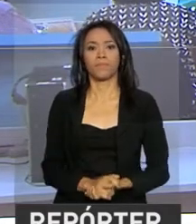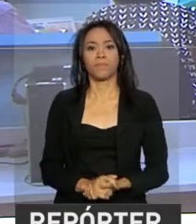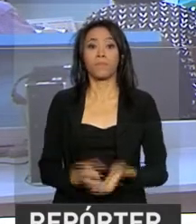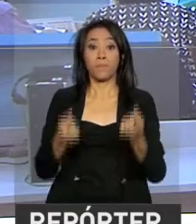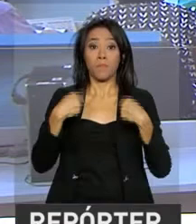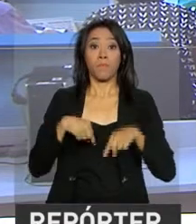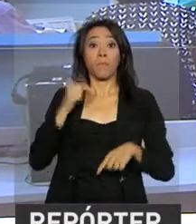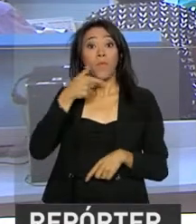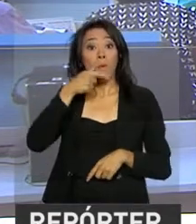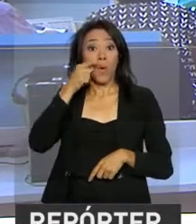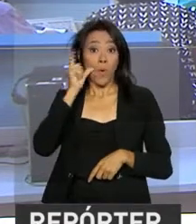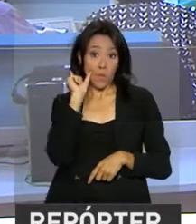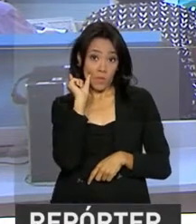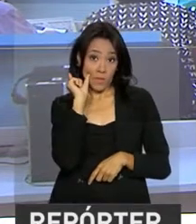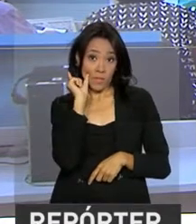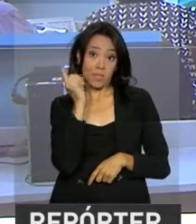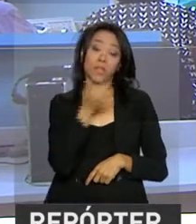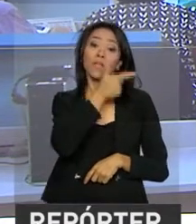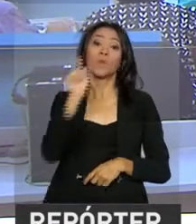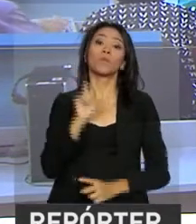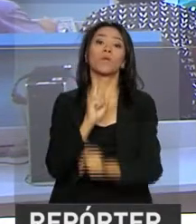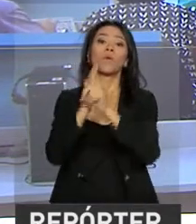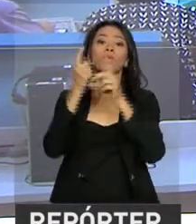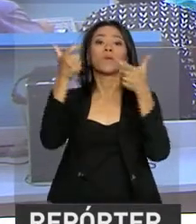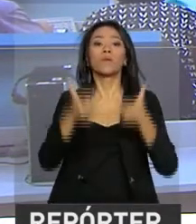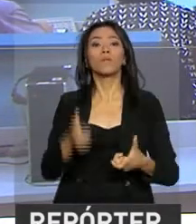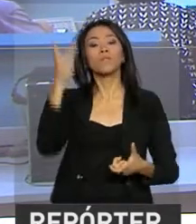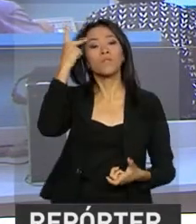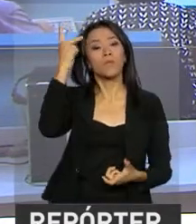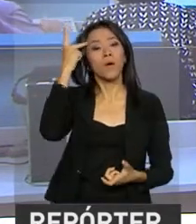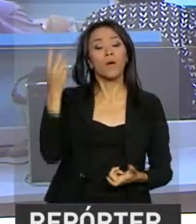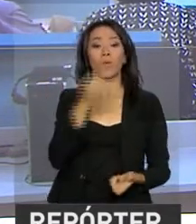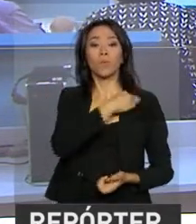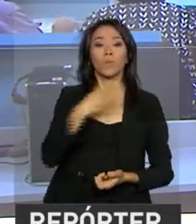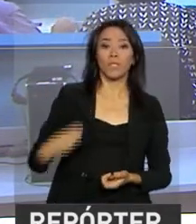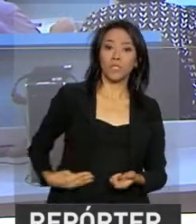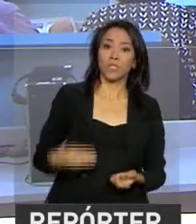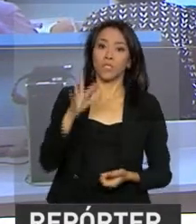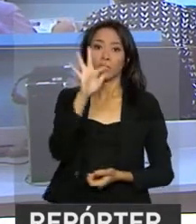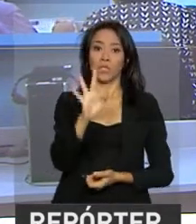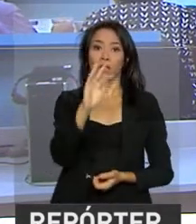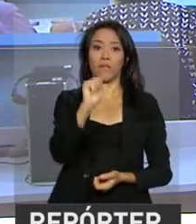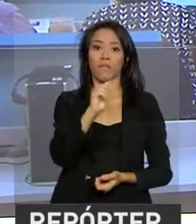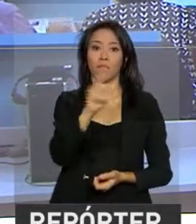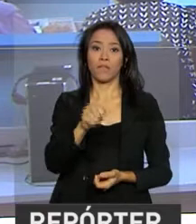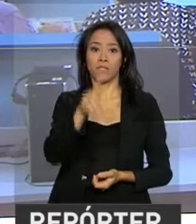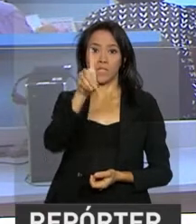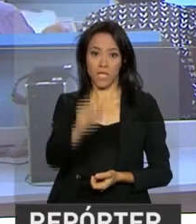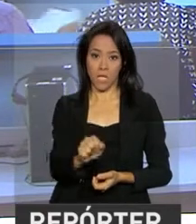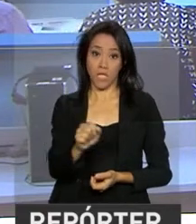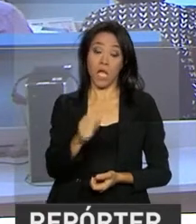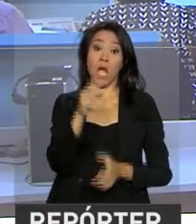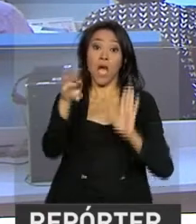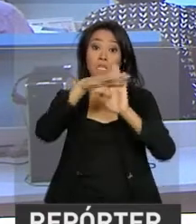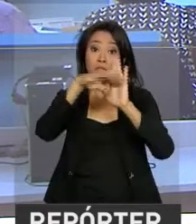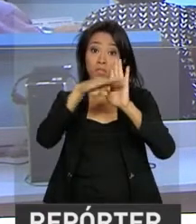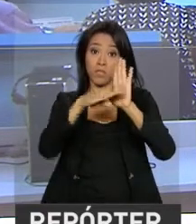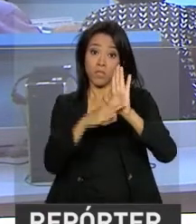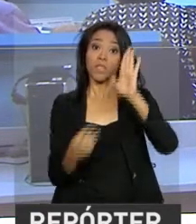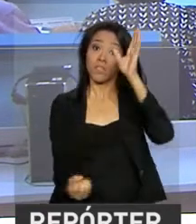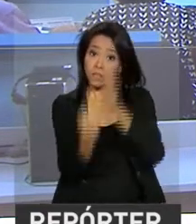E ainda ontem, em outro evento em São Paulo, o ministro da Fazenda falou sobre as medidas que serão lançadas para